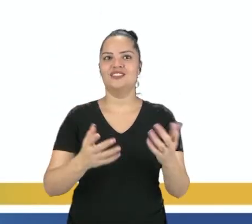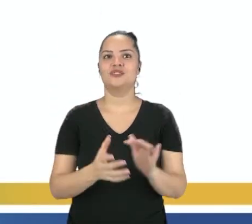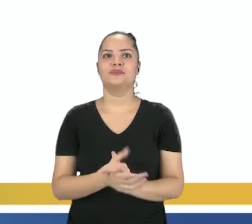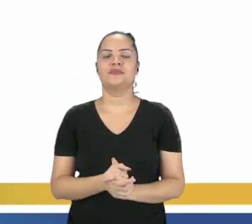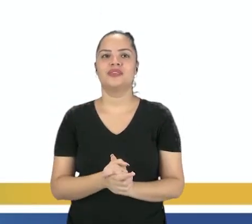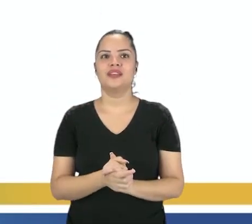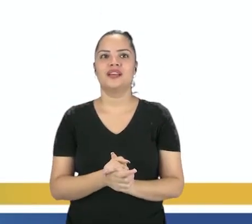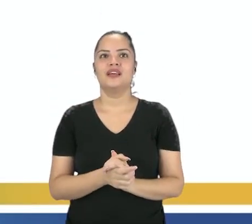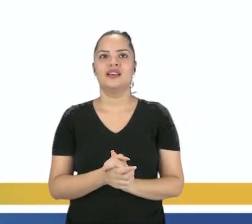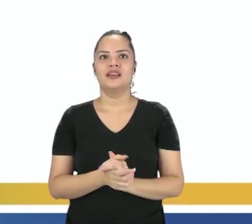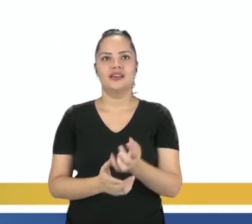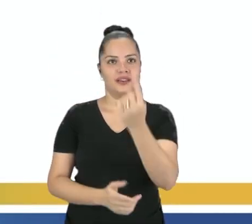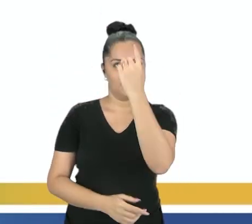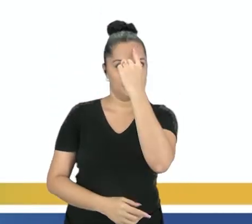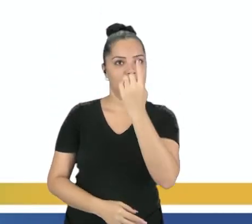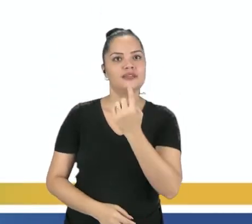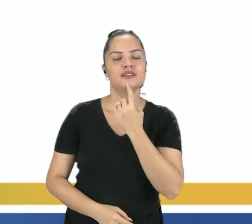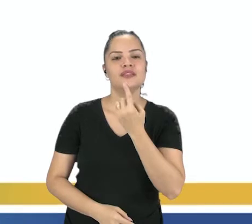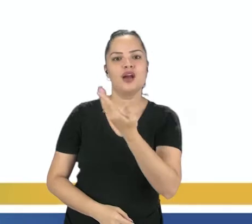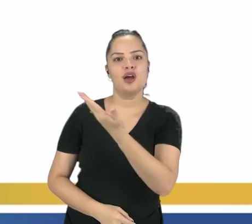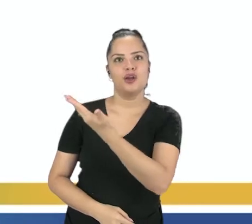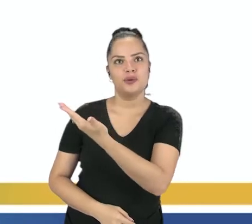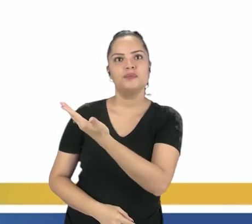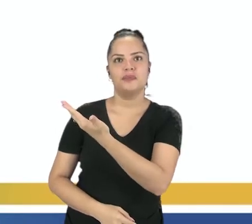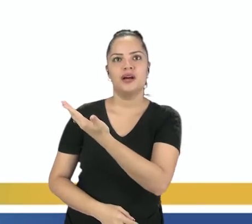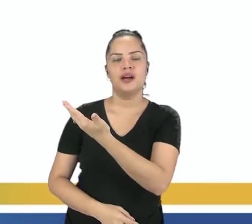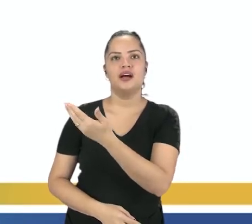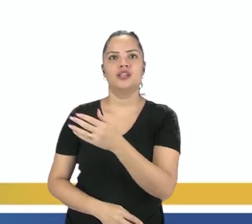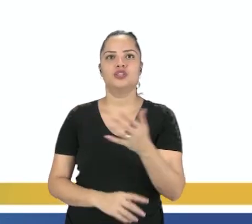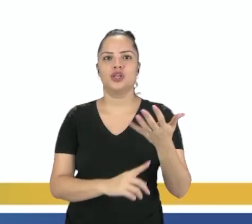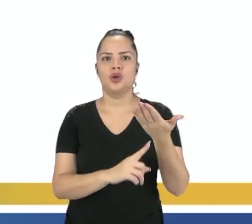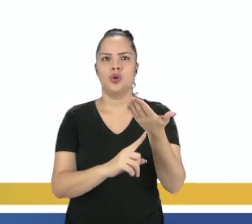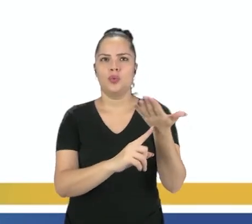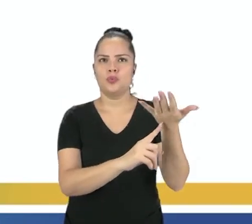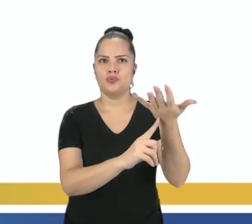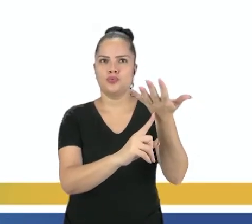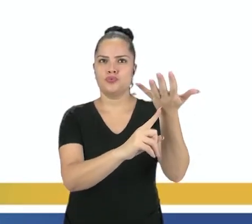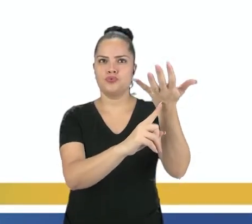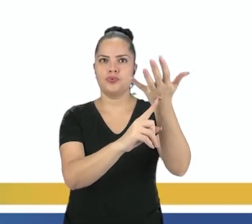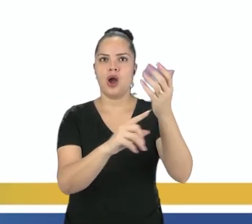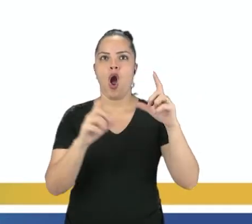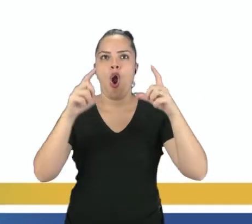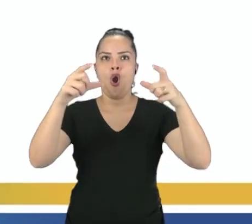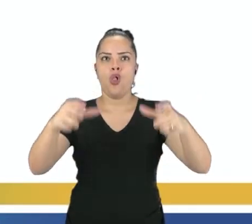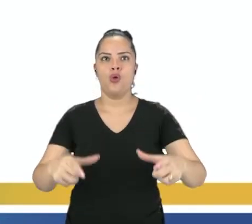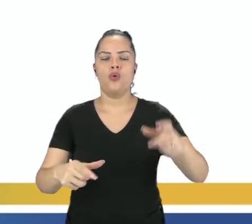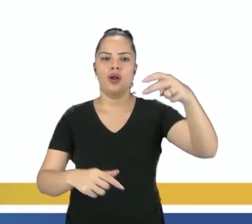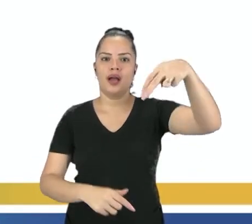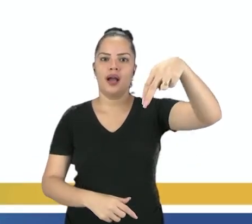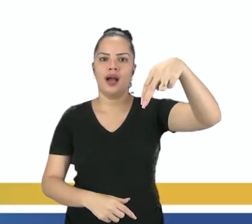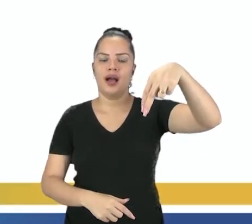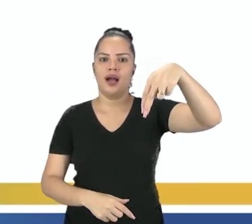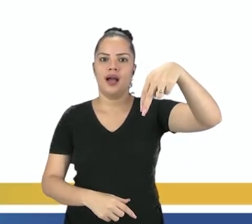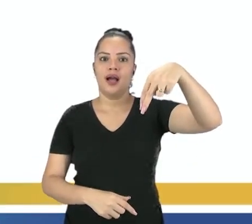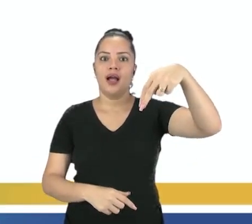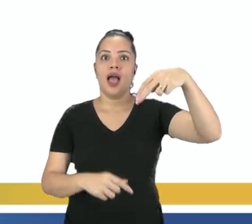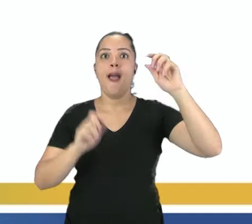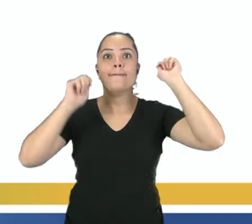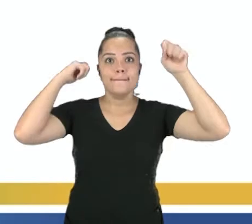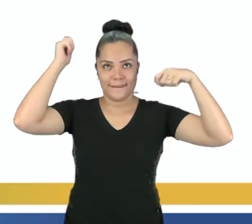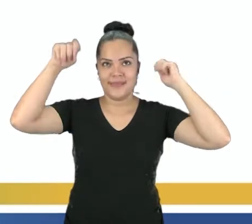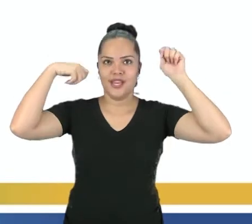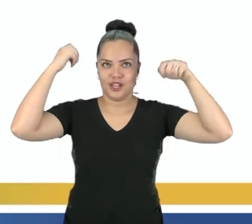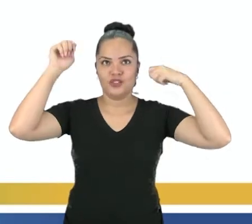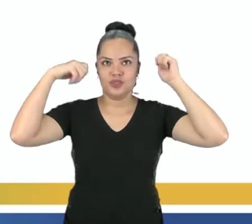próxima aqui, pessoal, nós temos torre de satélite lá em Naucalpan, no México.